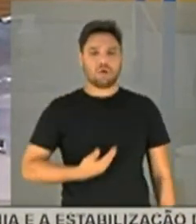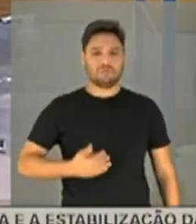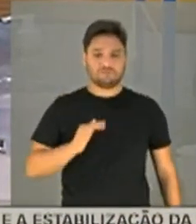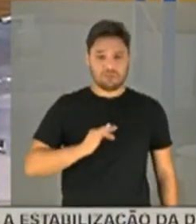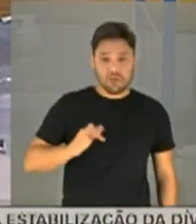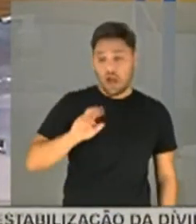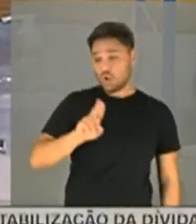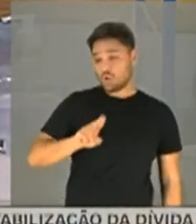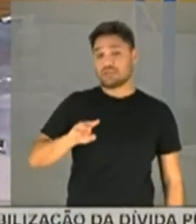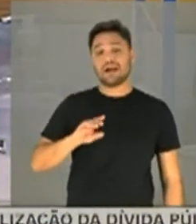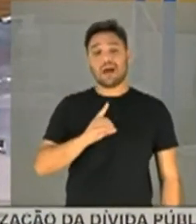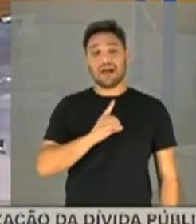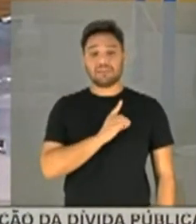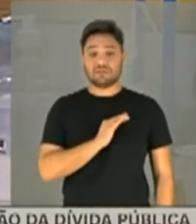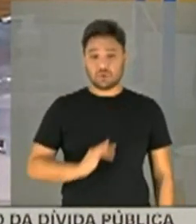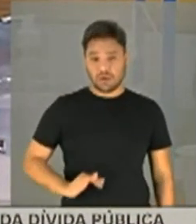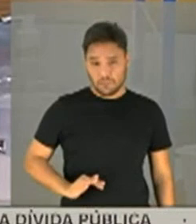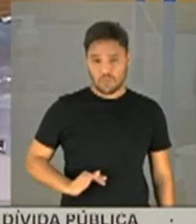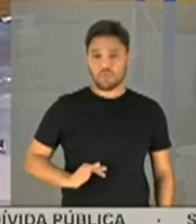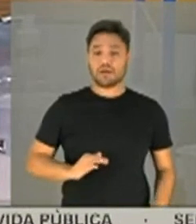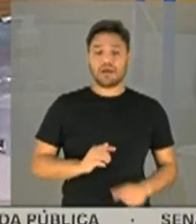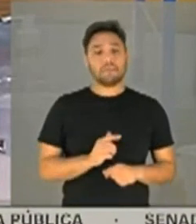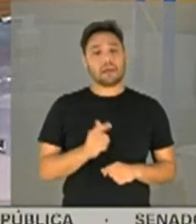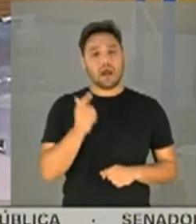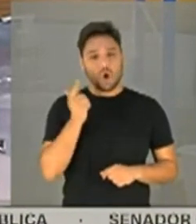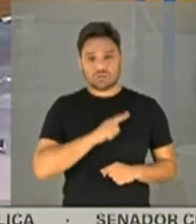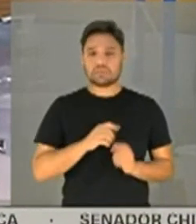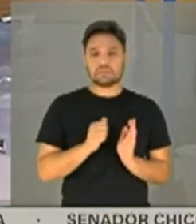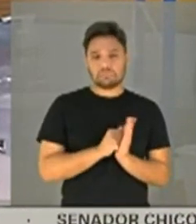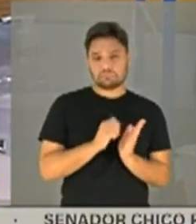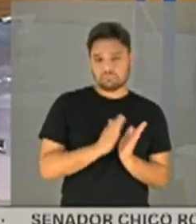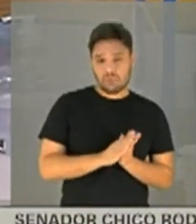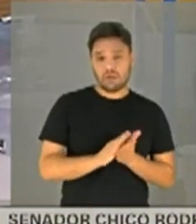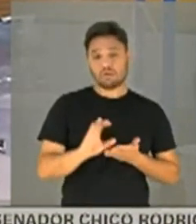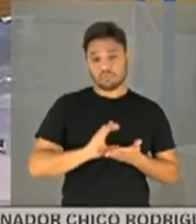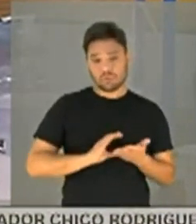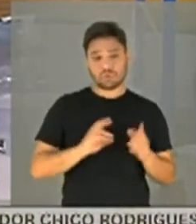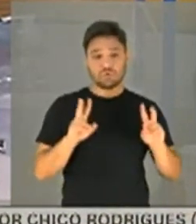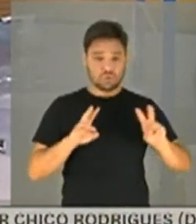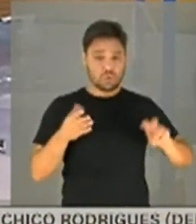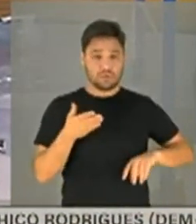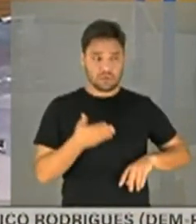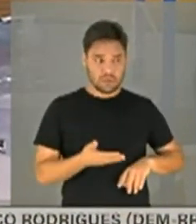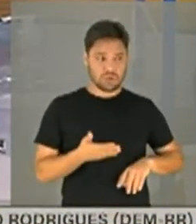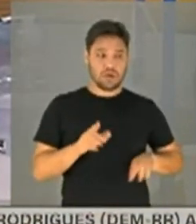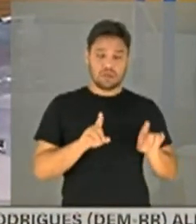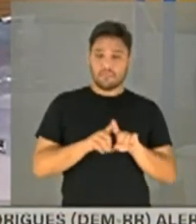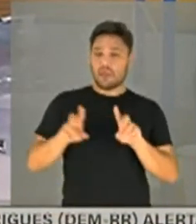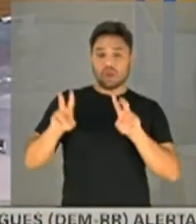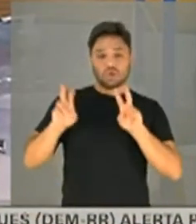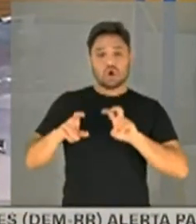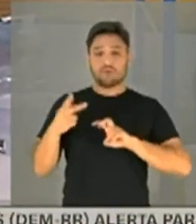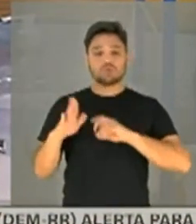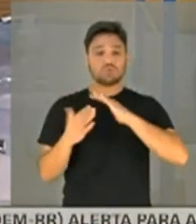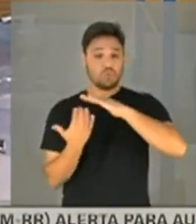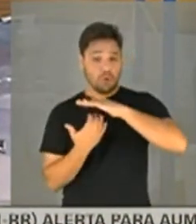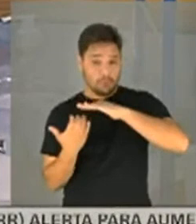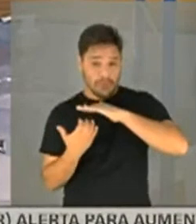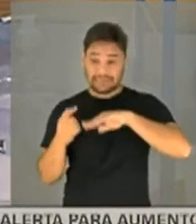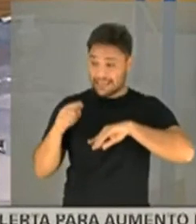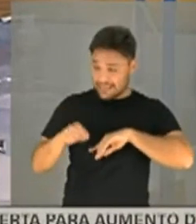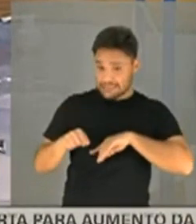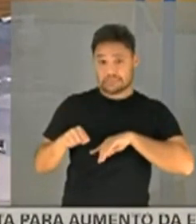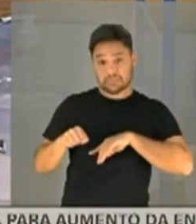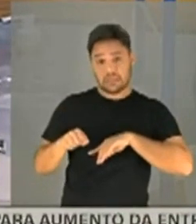Defensoria Pública, para receber indenização com relação a isso, inclusive com relação à sua empresa. Era bom que esse mesmo